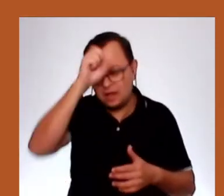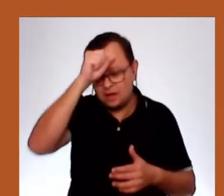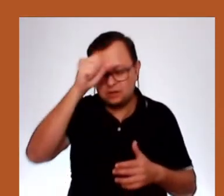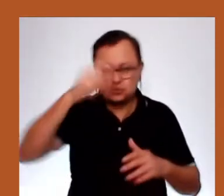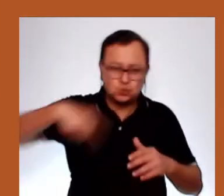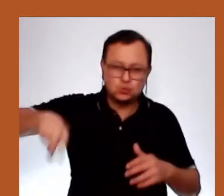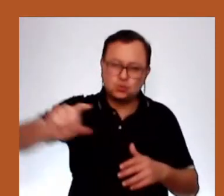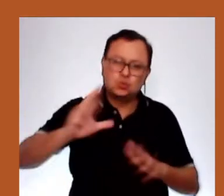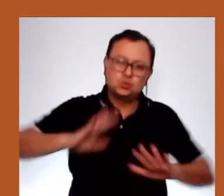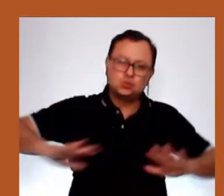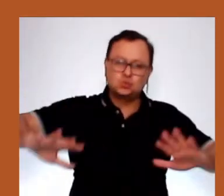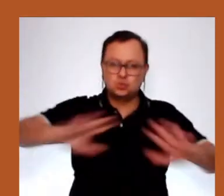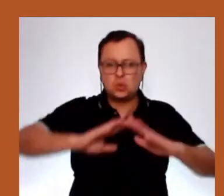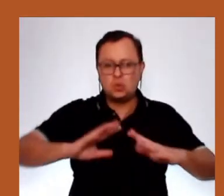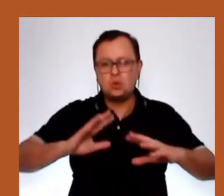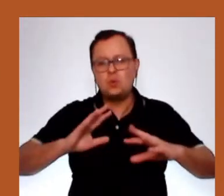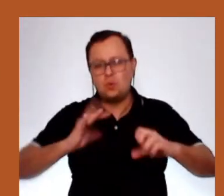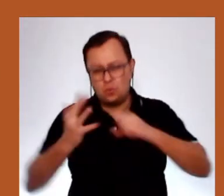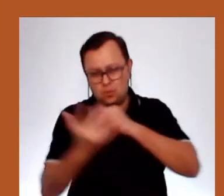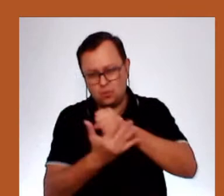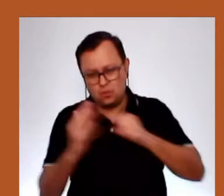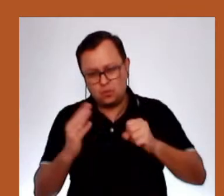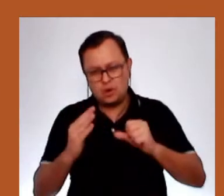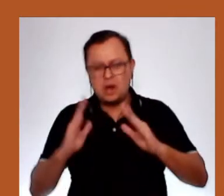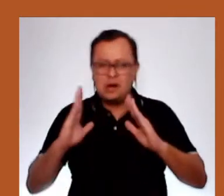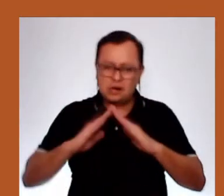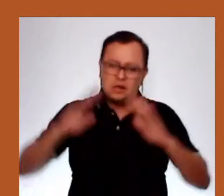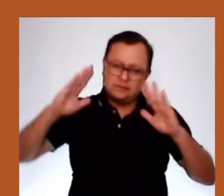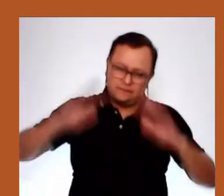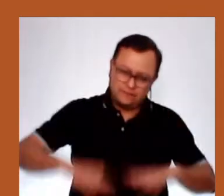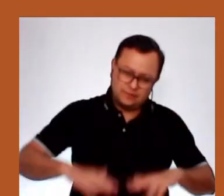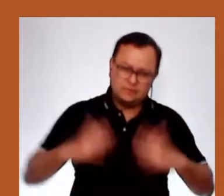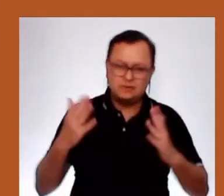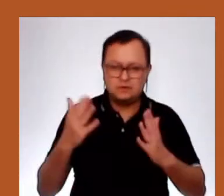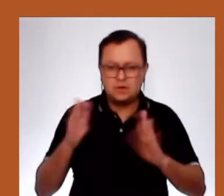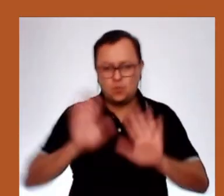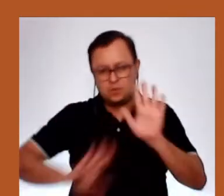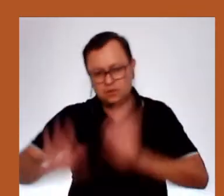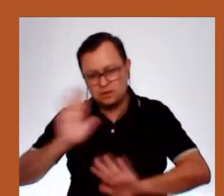para nós todos, né, que estamos enfrentando com cuidado devido,